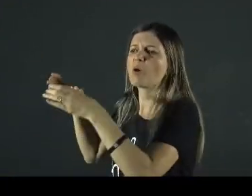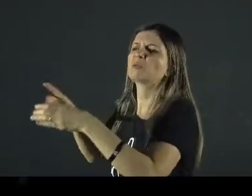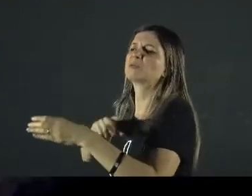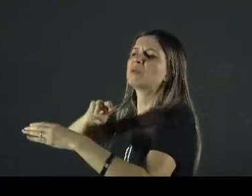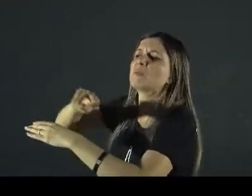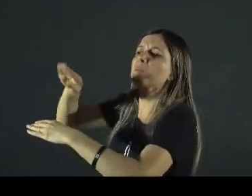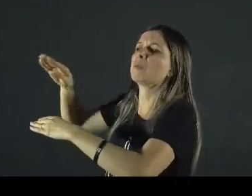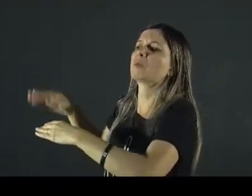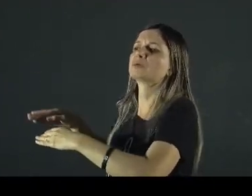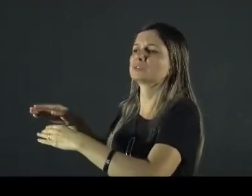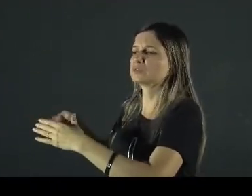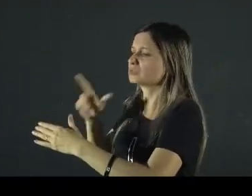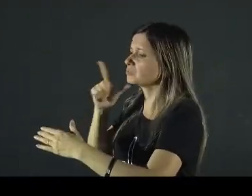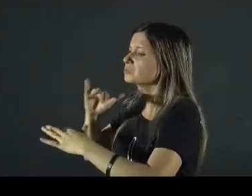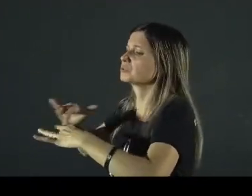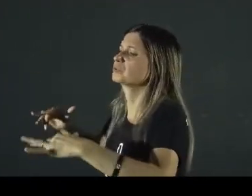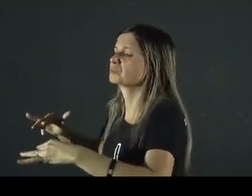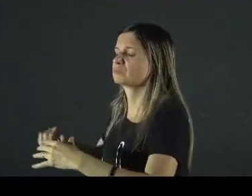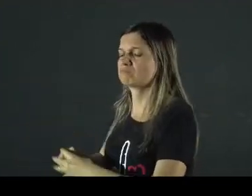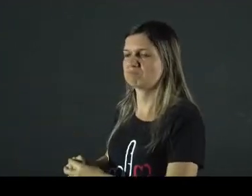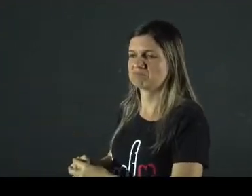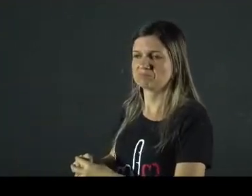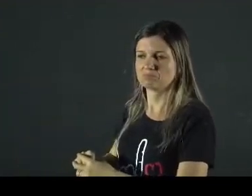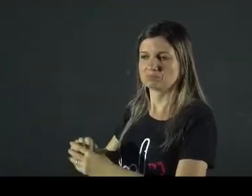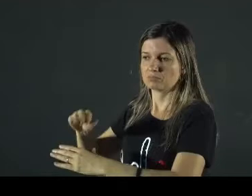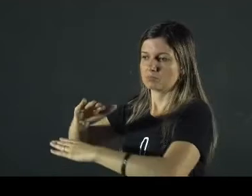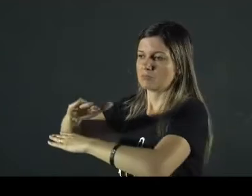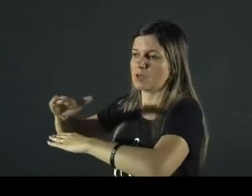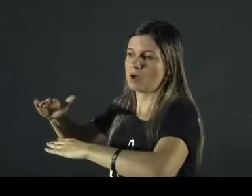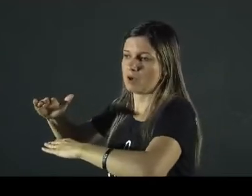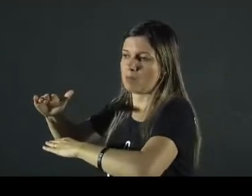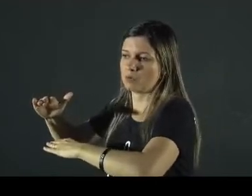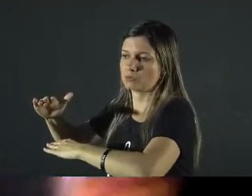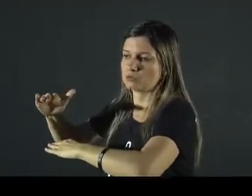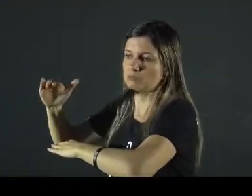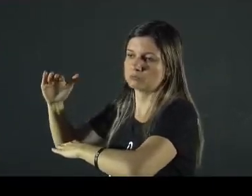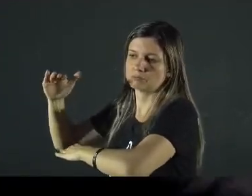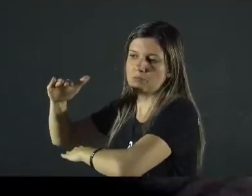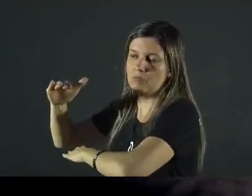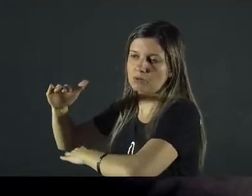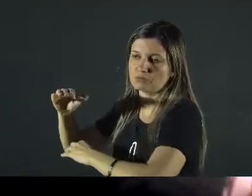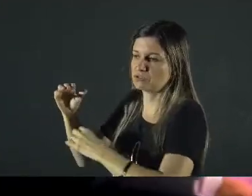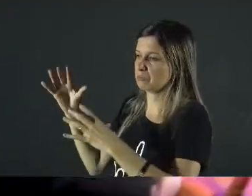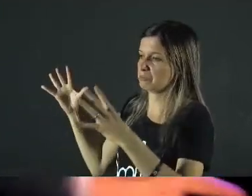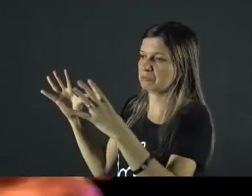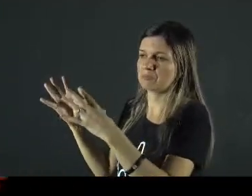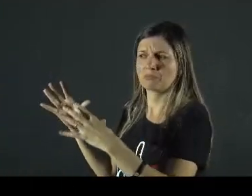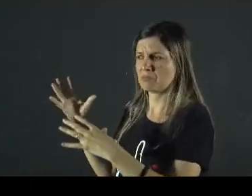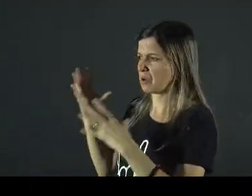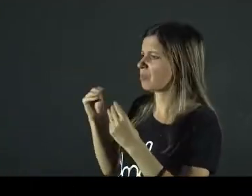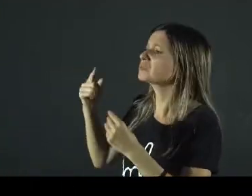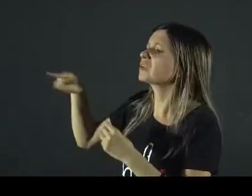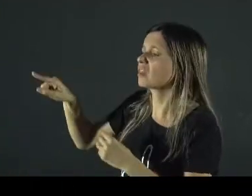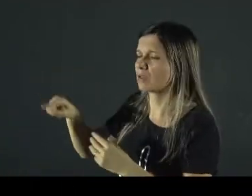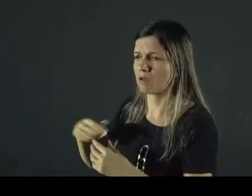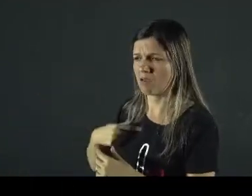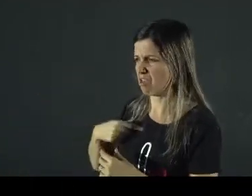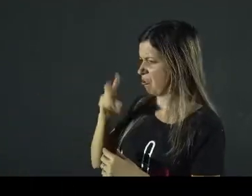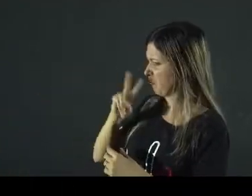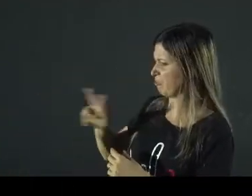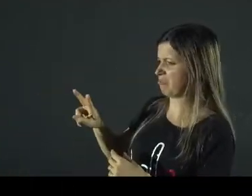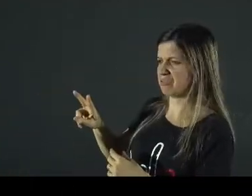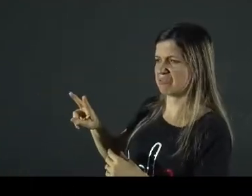rio? E elas disseram: a ponte está lá. Falei: mas eu não vi a ponte, eu parei de frente com o